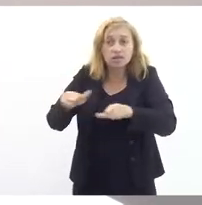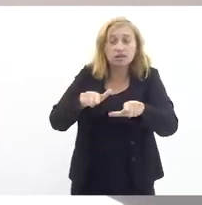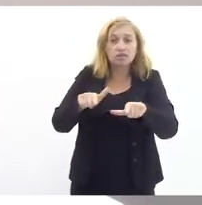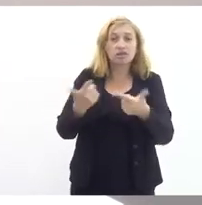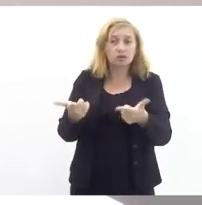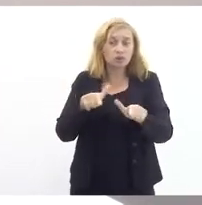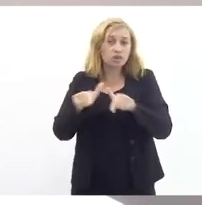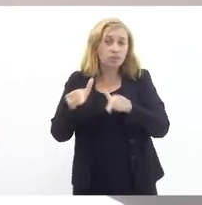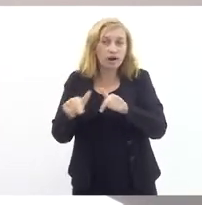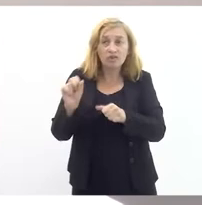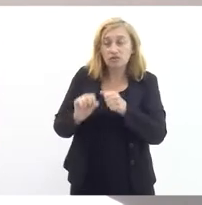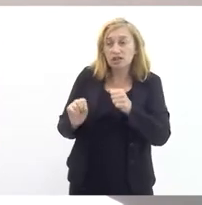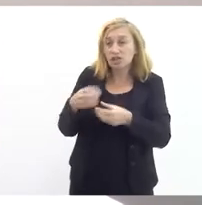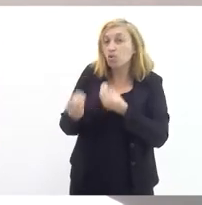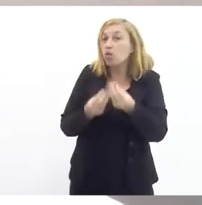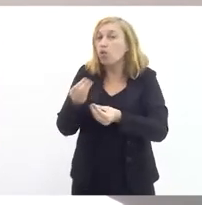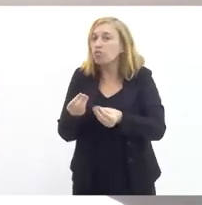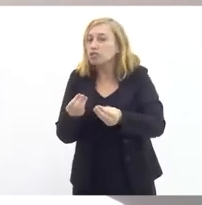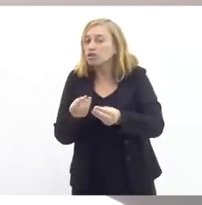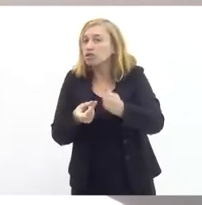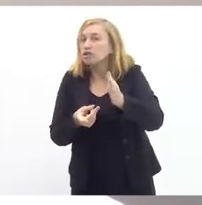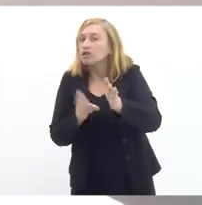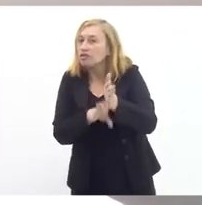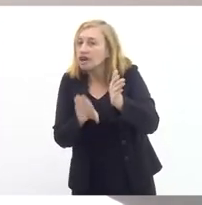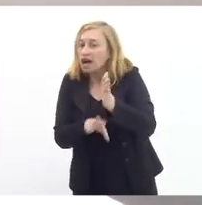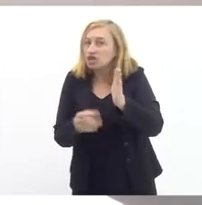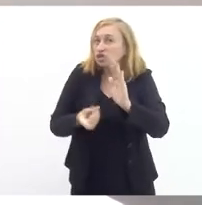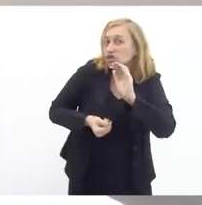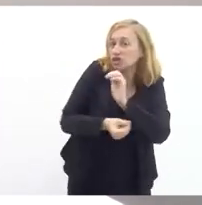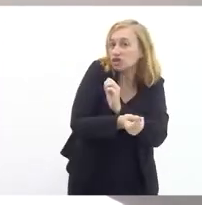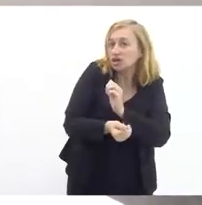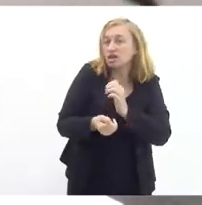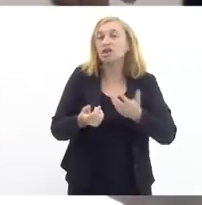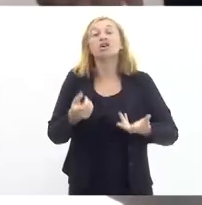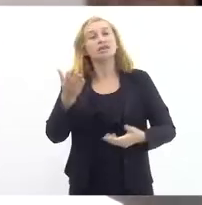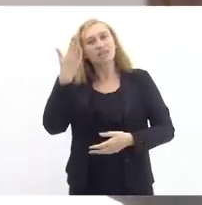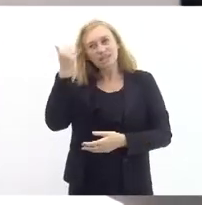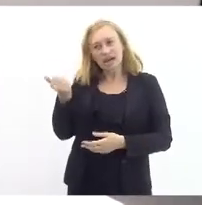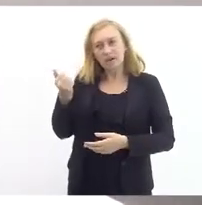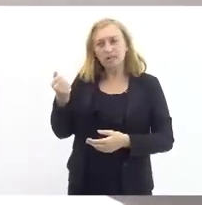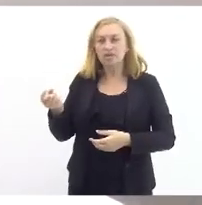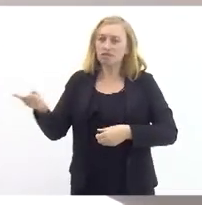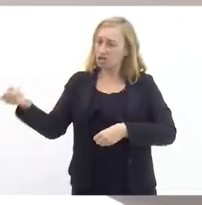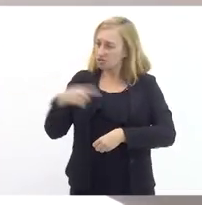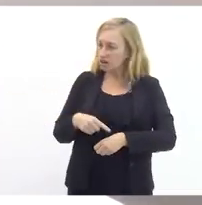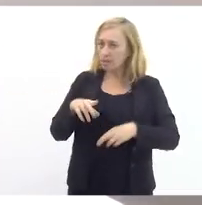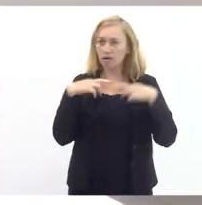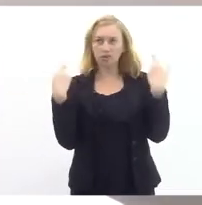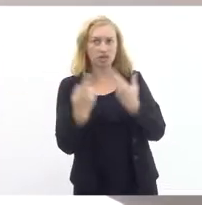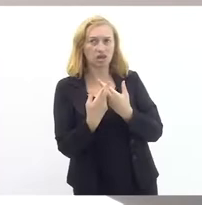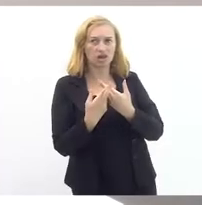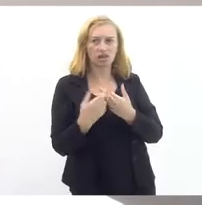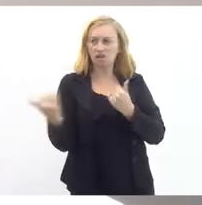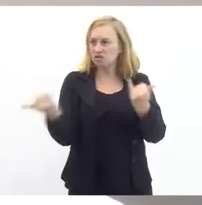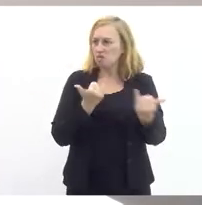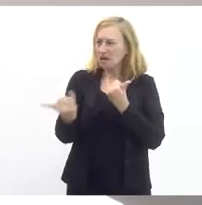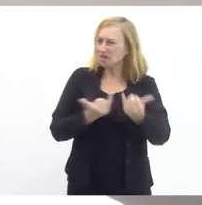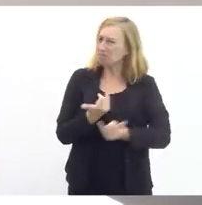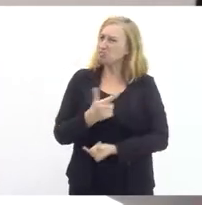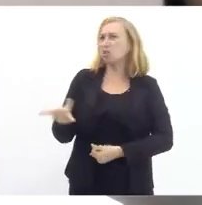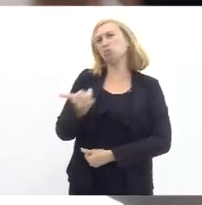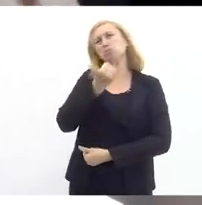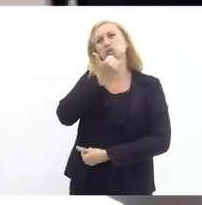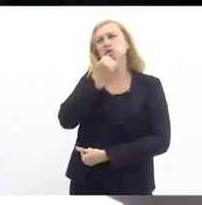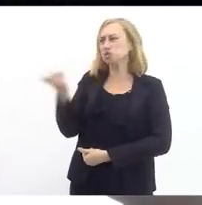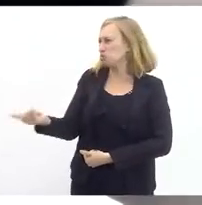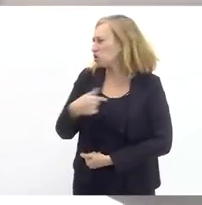foi gasto e como foi gasto. Aí vocês vêm para a reunião, sabendo que o tema é esse, e aí não trazem essas informações, me desculpe, eu fico